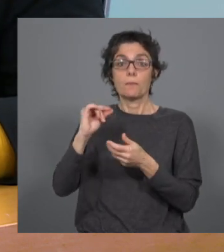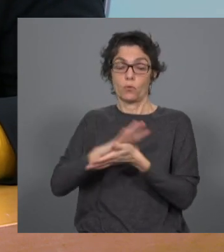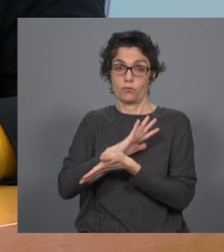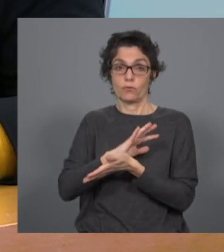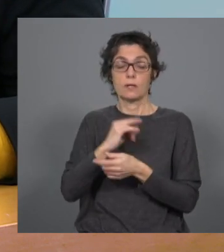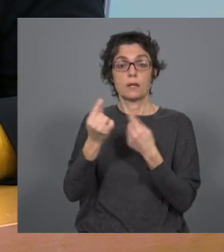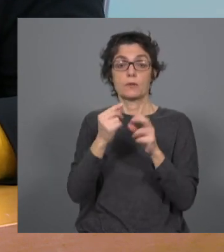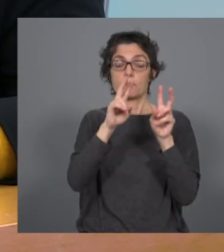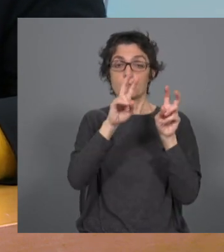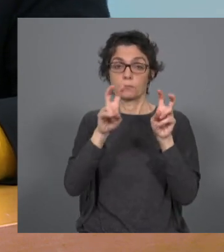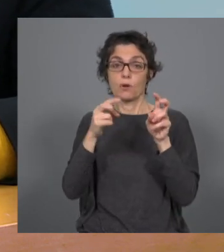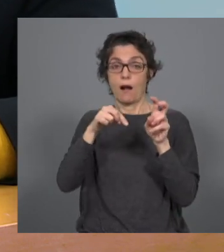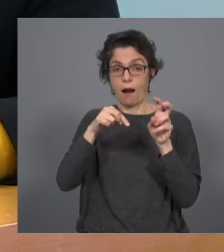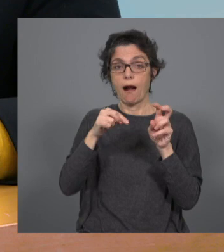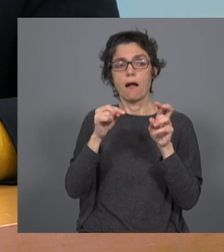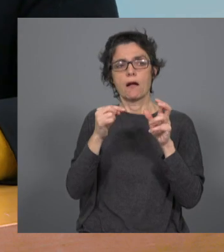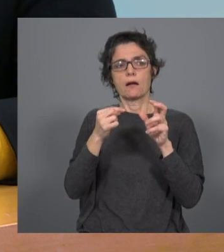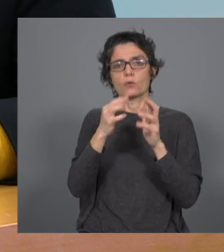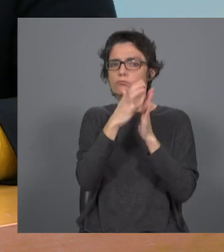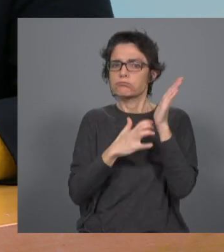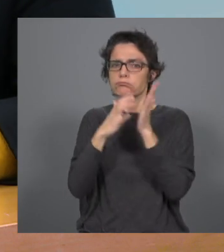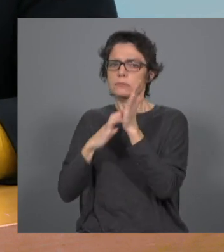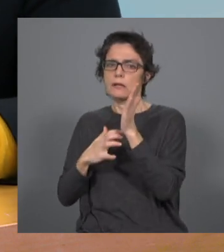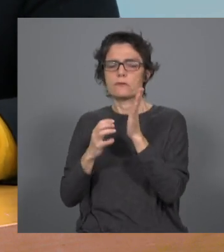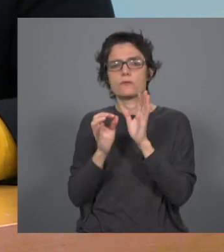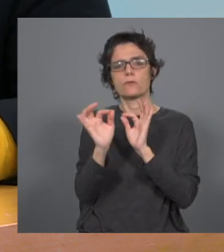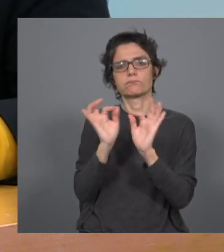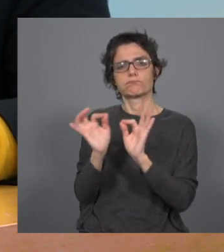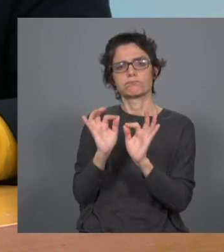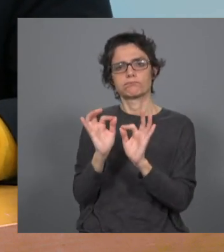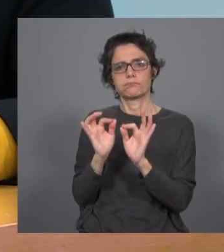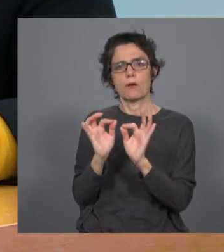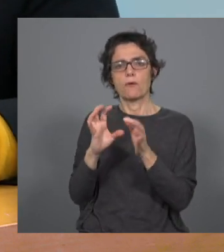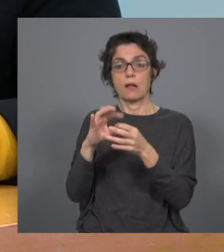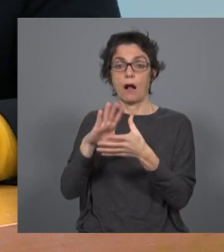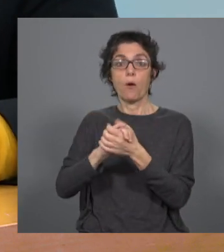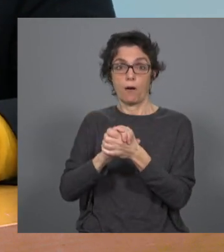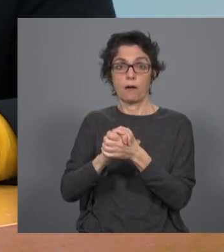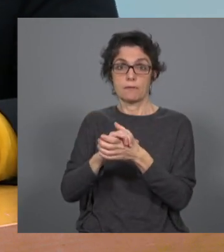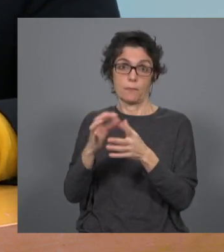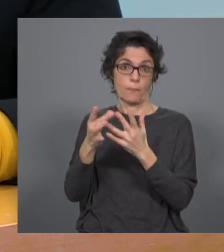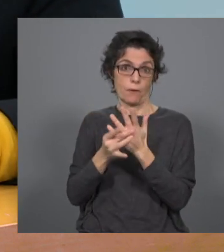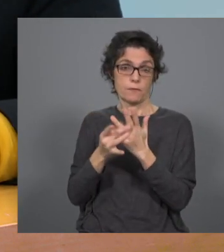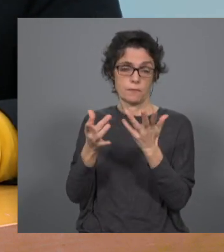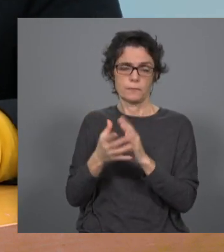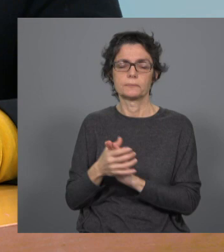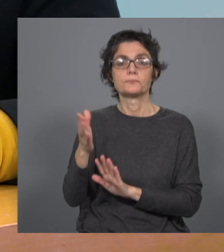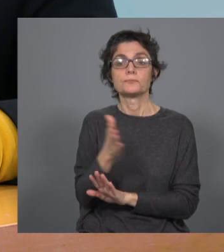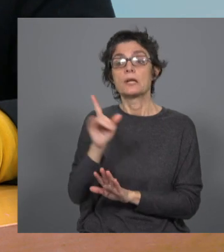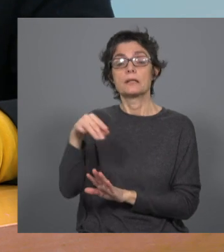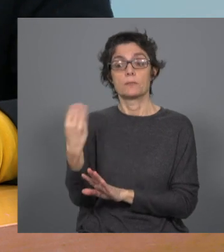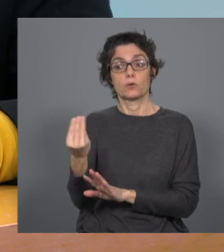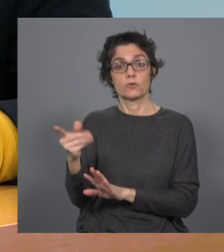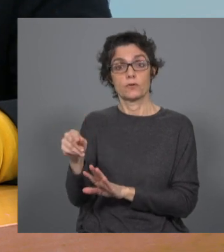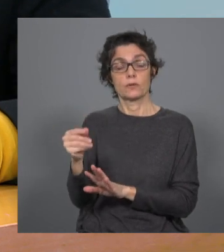para o matrimónio também. E também na ação junto destes jovens, com quem trabalhamos mesmo na escola, temos